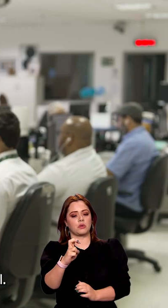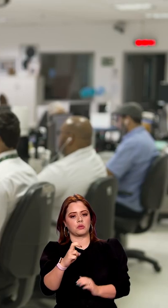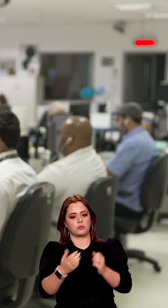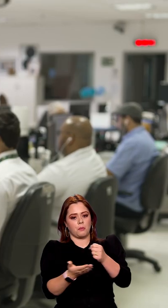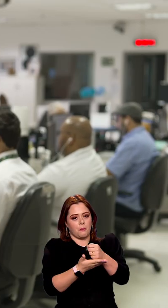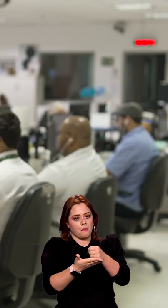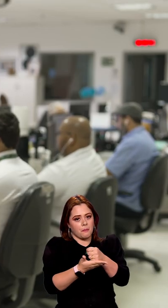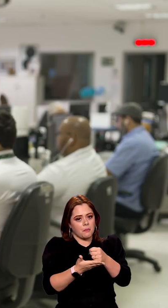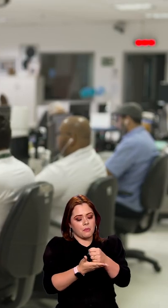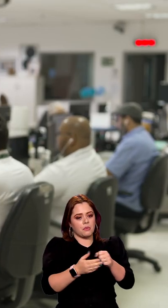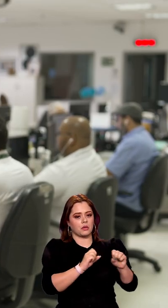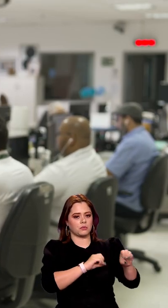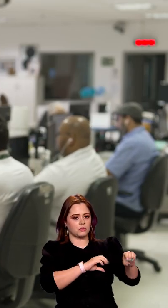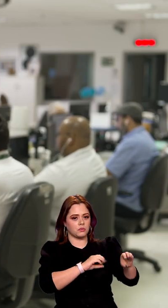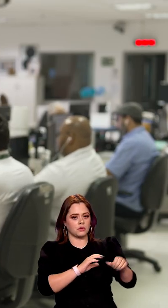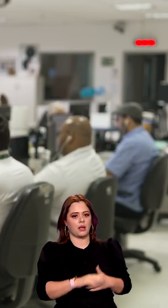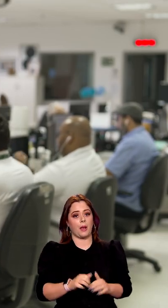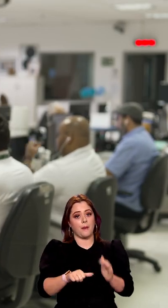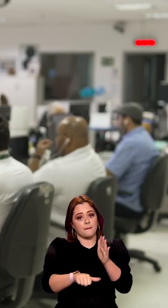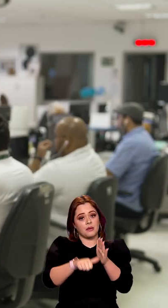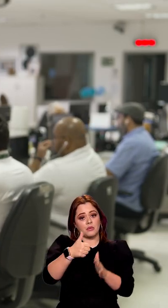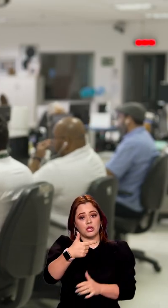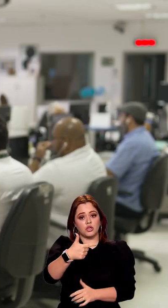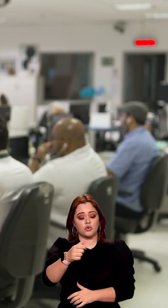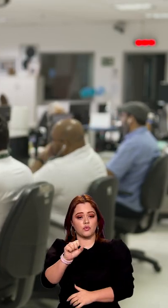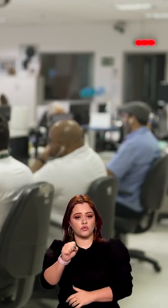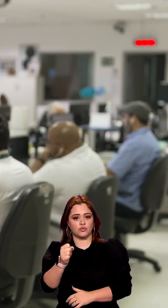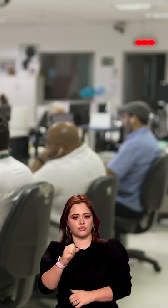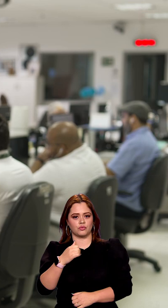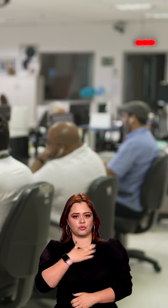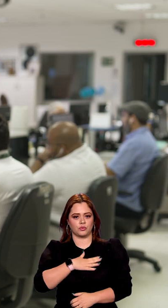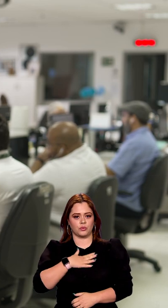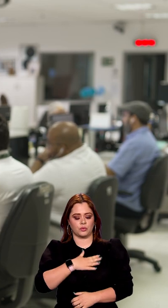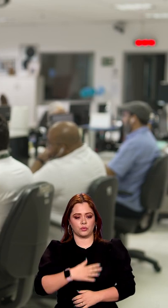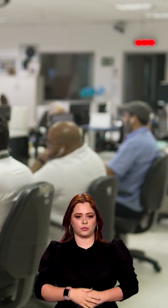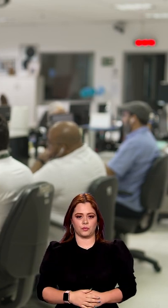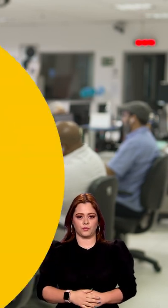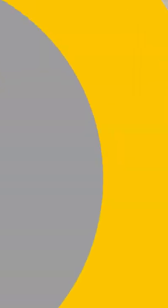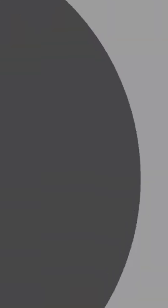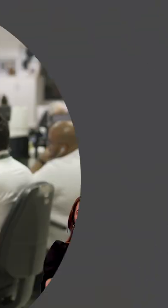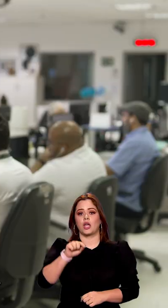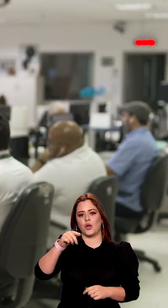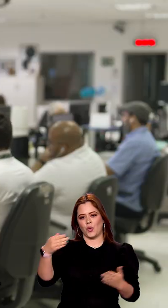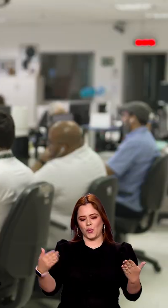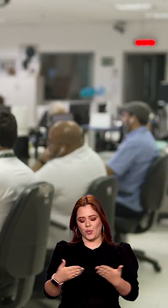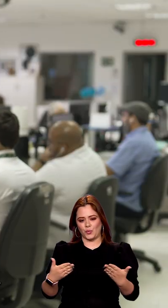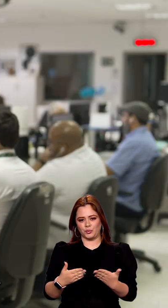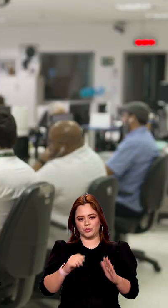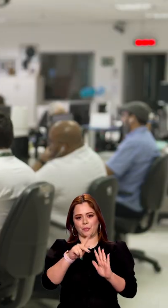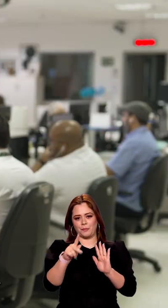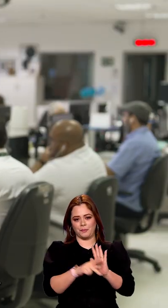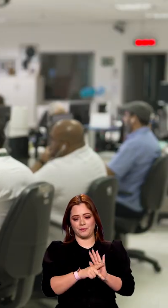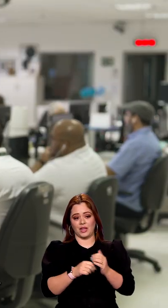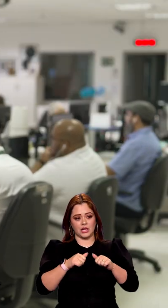fundamental. A primeira etapa classificatória será no dia 28 de agosto. E o Ponto